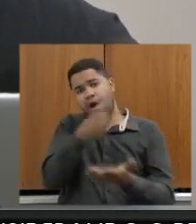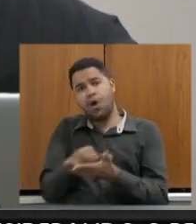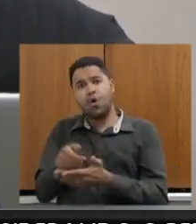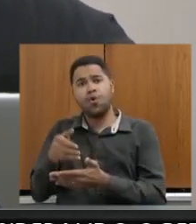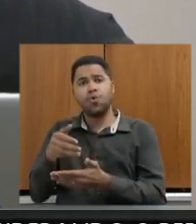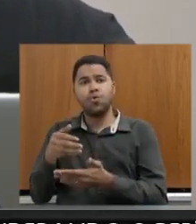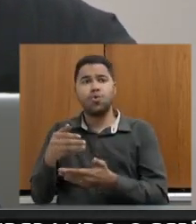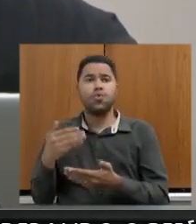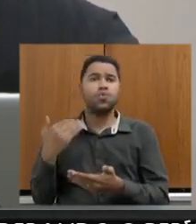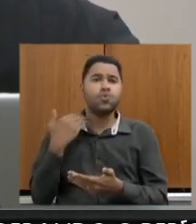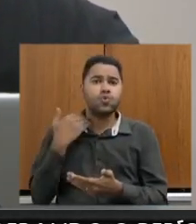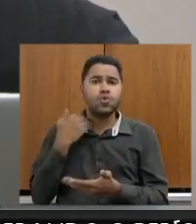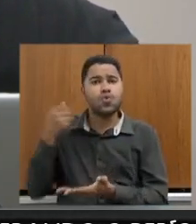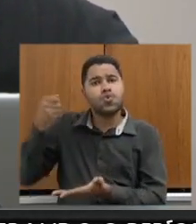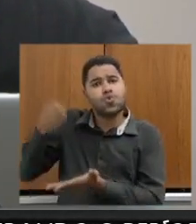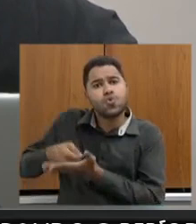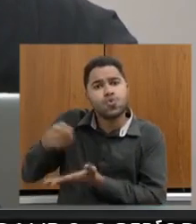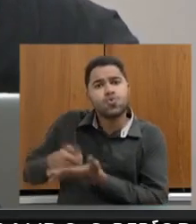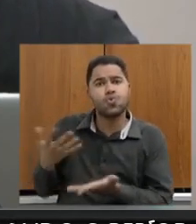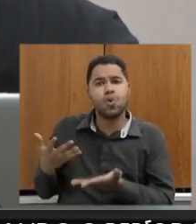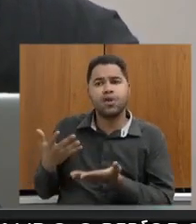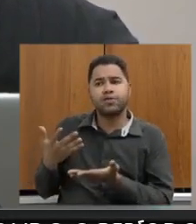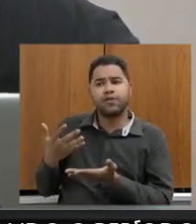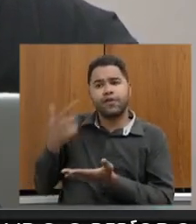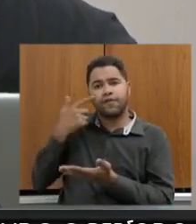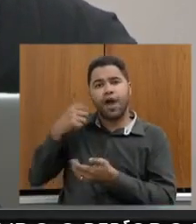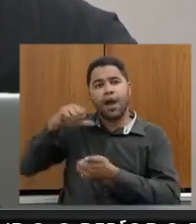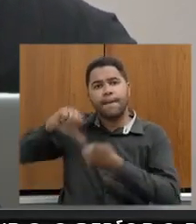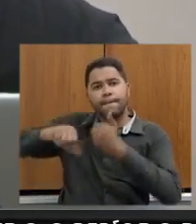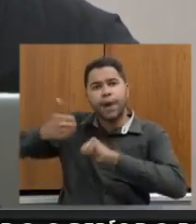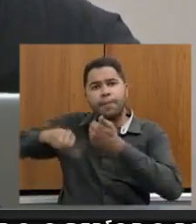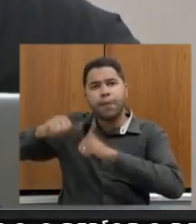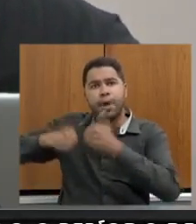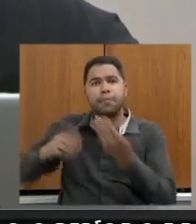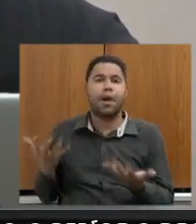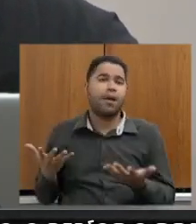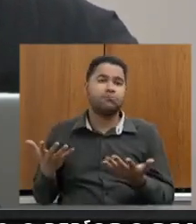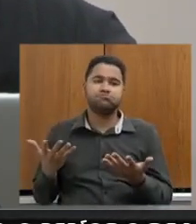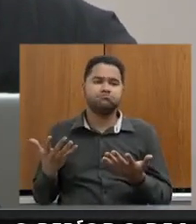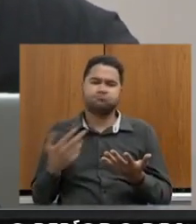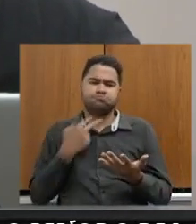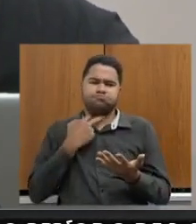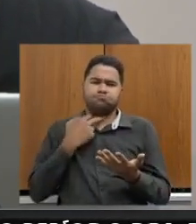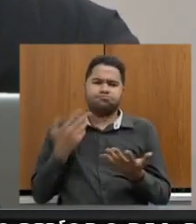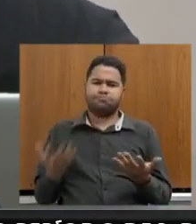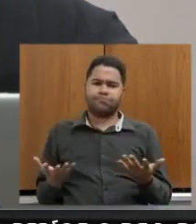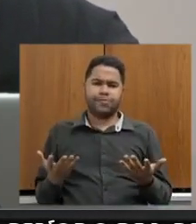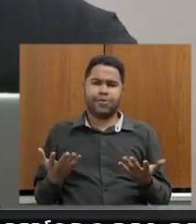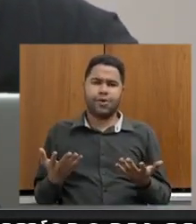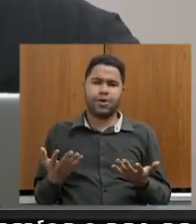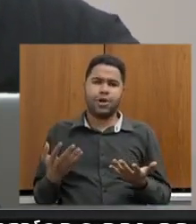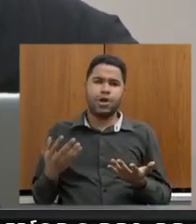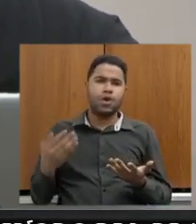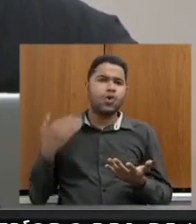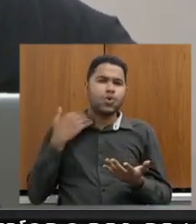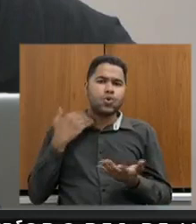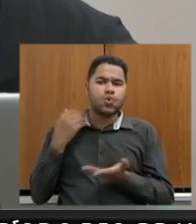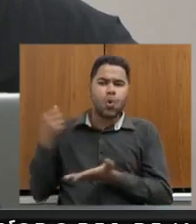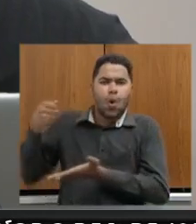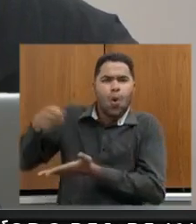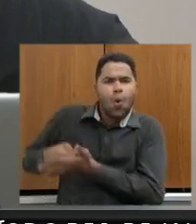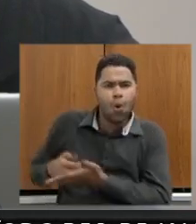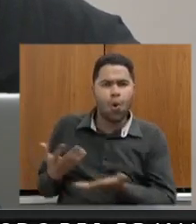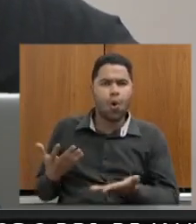a hora que o juízo Vai sentence alguém seja Juízo hein em sua expressão toda